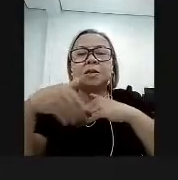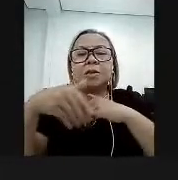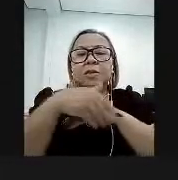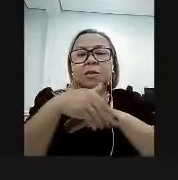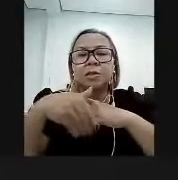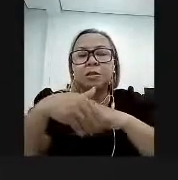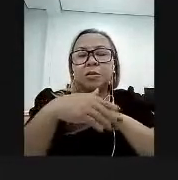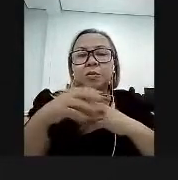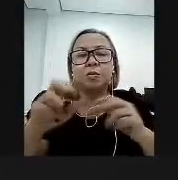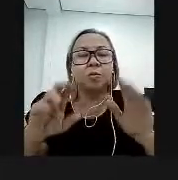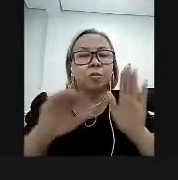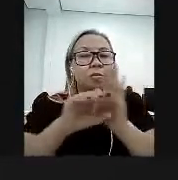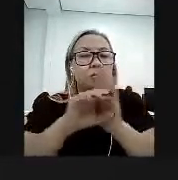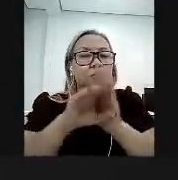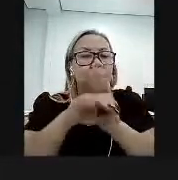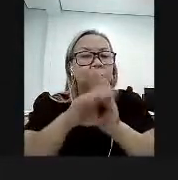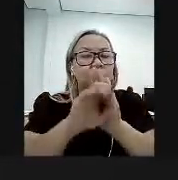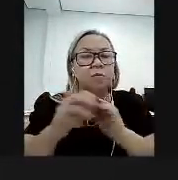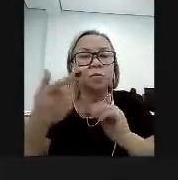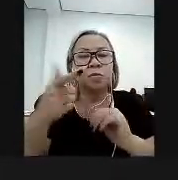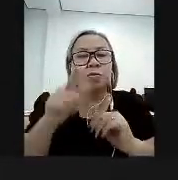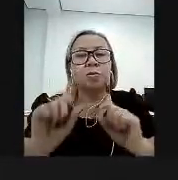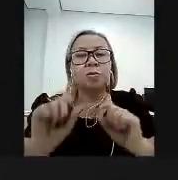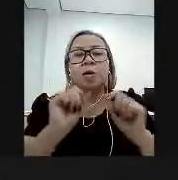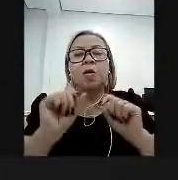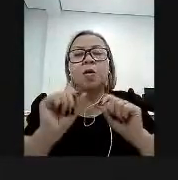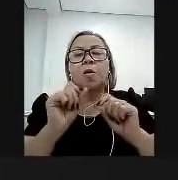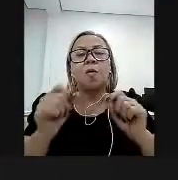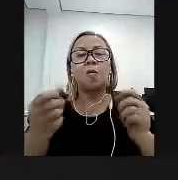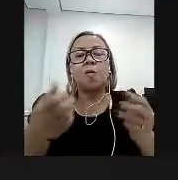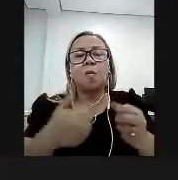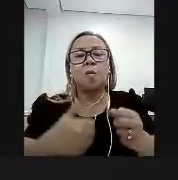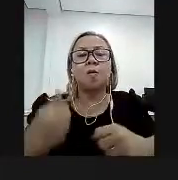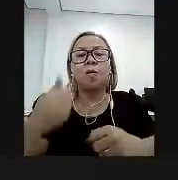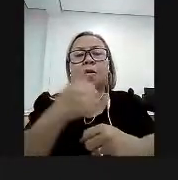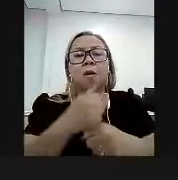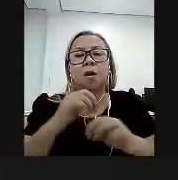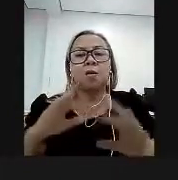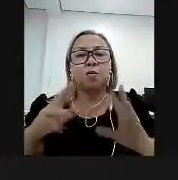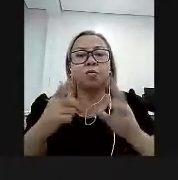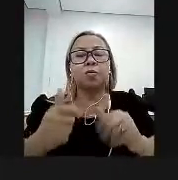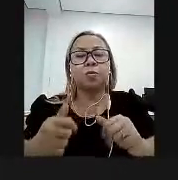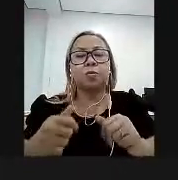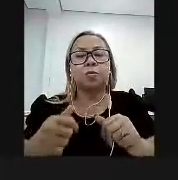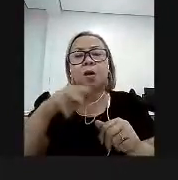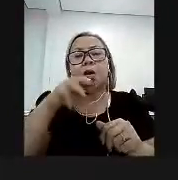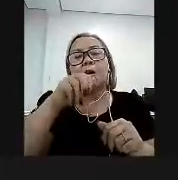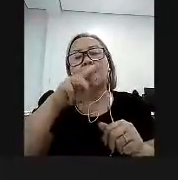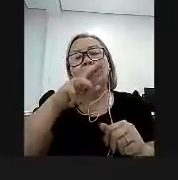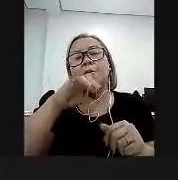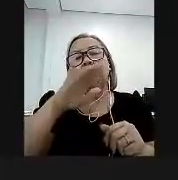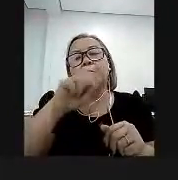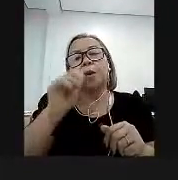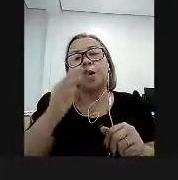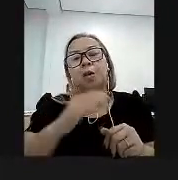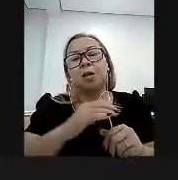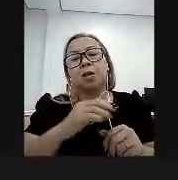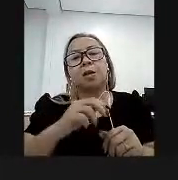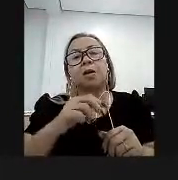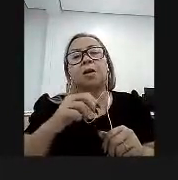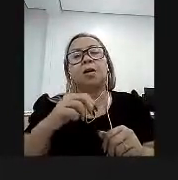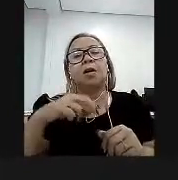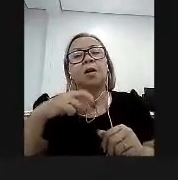né, que rege mesmo todo, assim, é o Maria Sem Vergonha. Que na realidade é um conceito também do